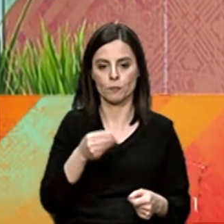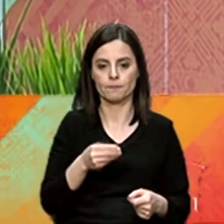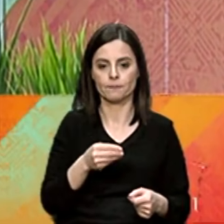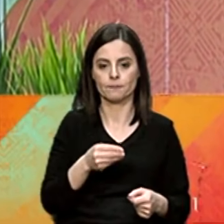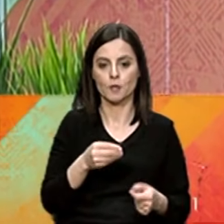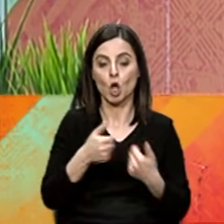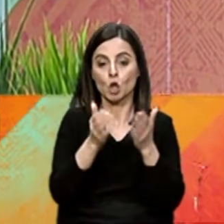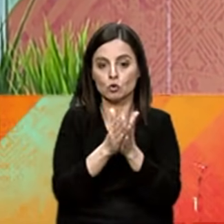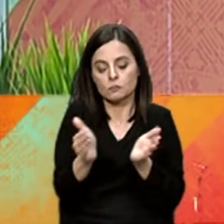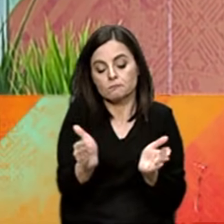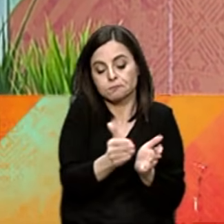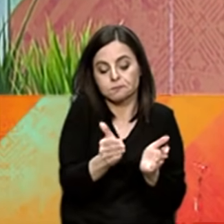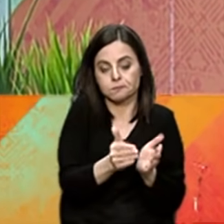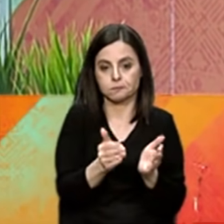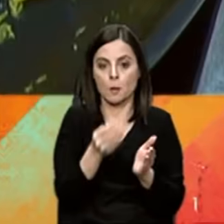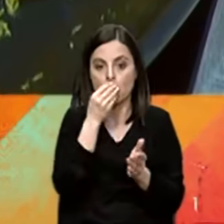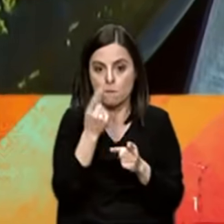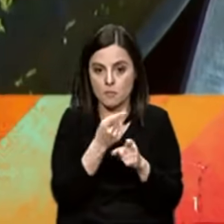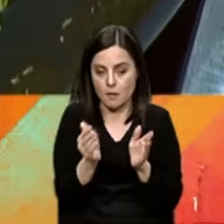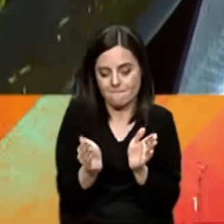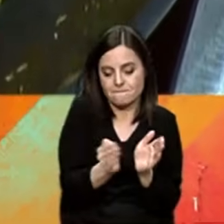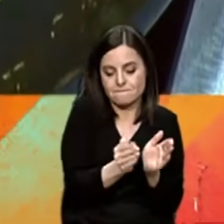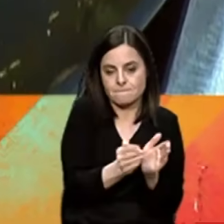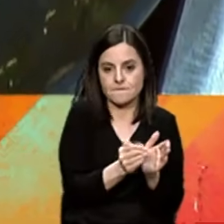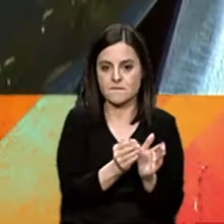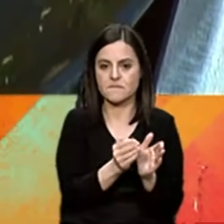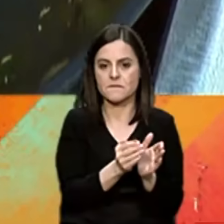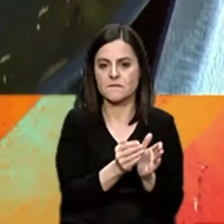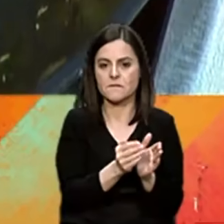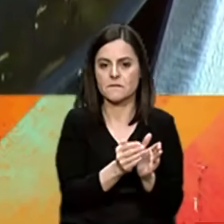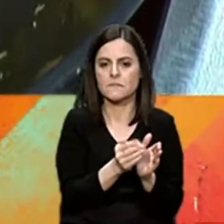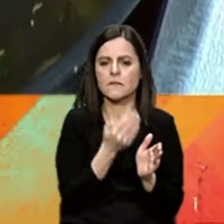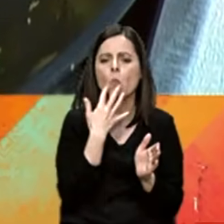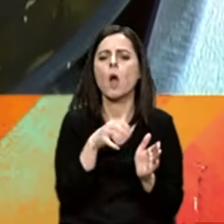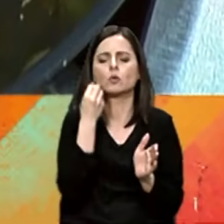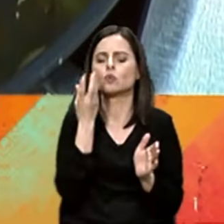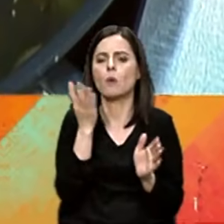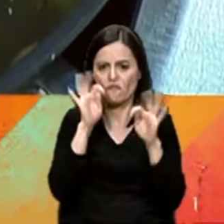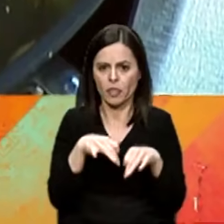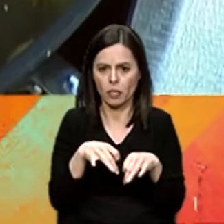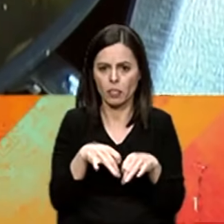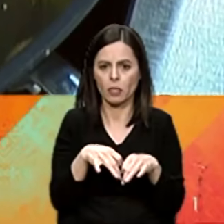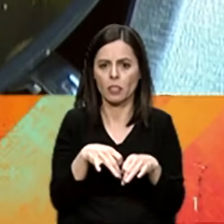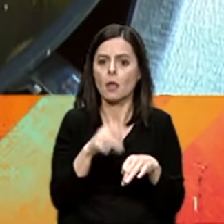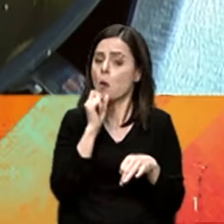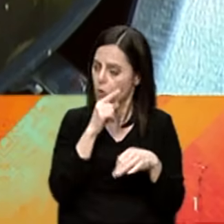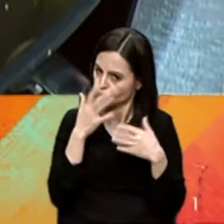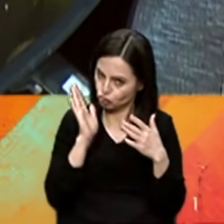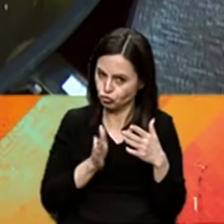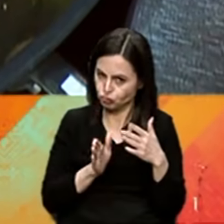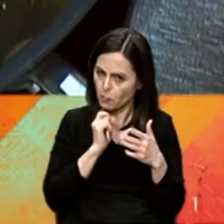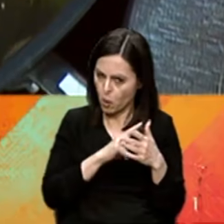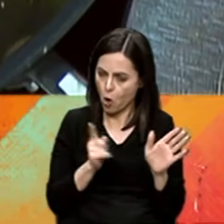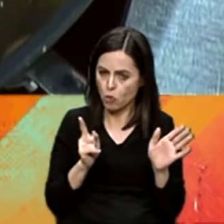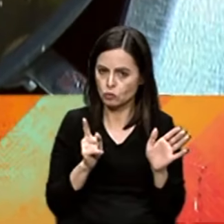lado. Exato, vamos puxar aqui um bocadinho para o lado, que tem piada. E quando é que o arroz entra no fim? Sim, depois podemos... Posso já colocar, até posso colocar